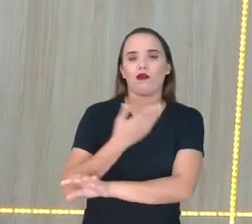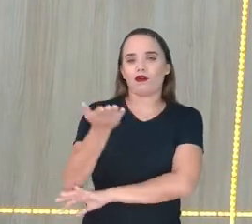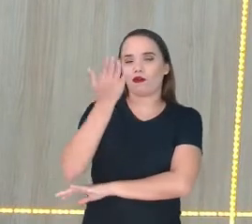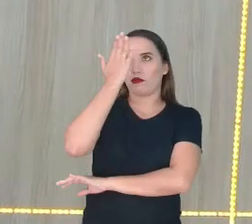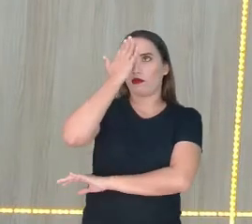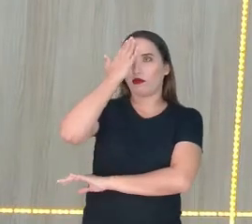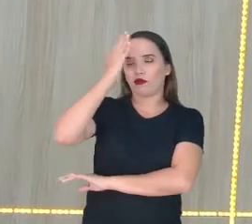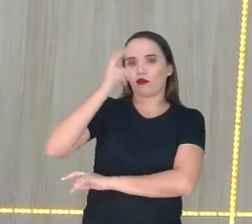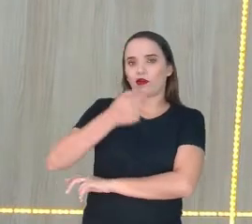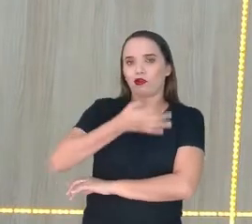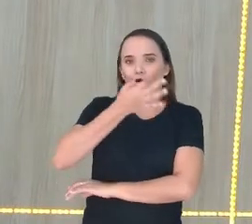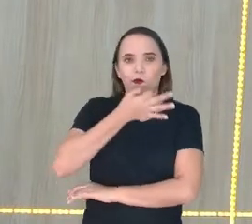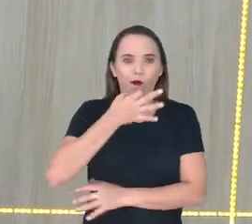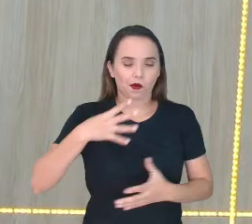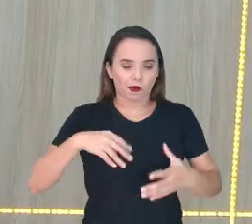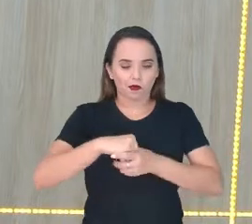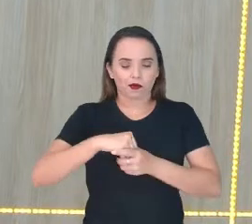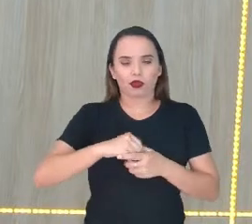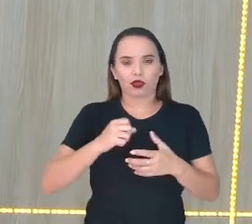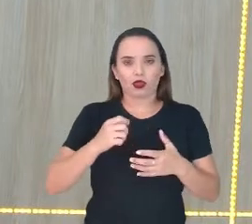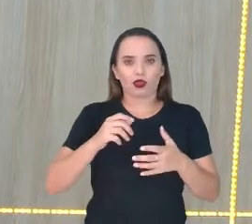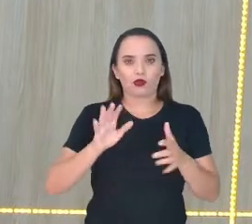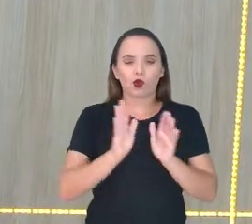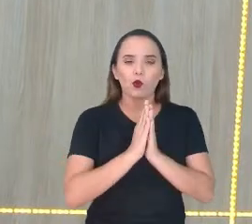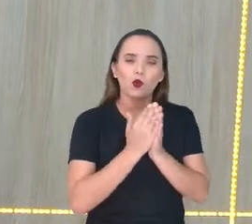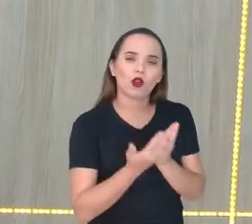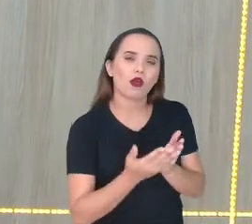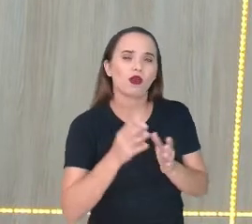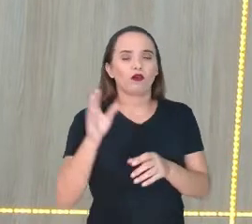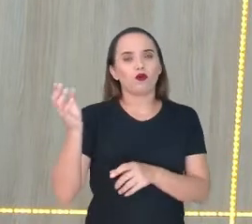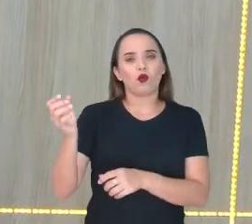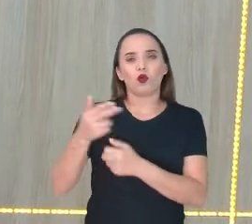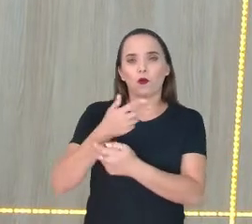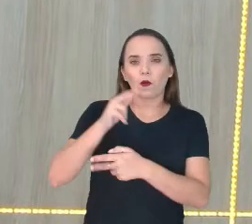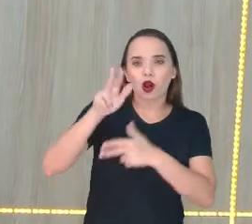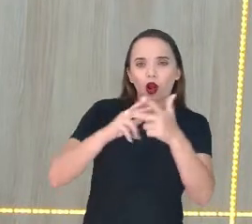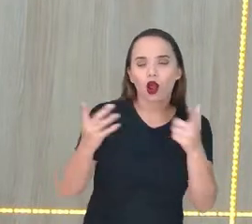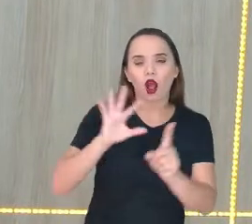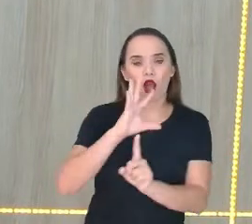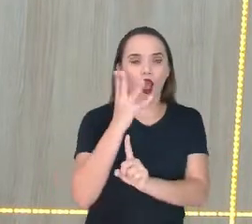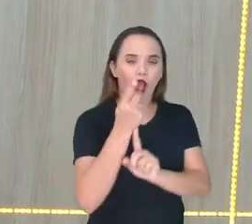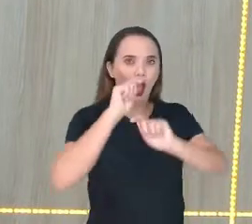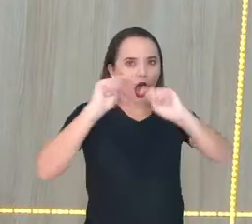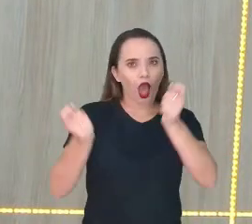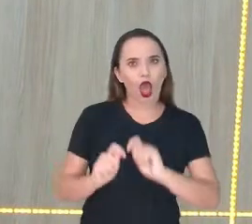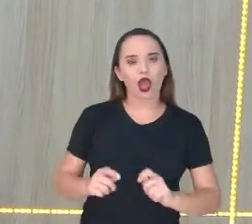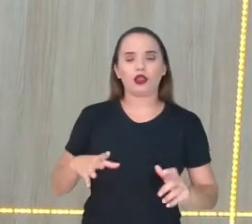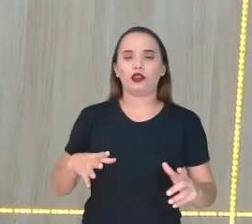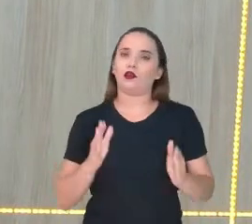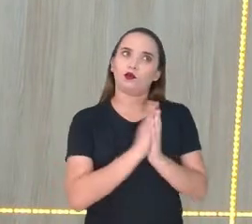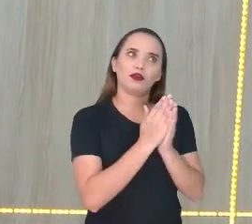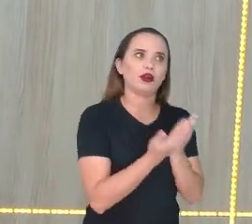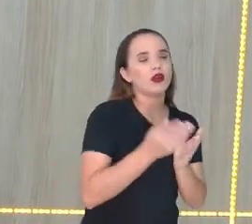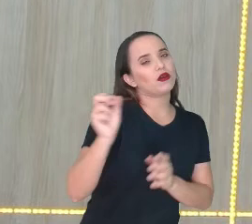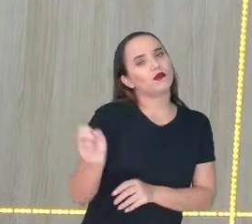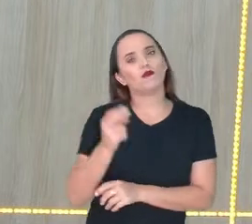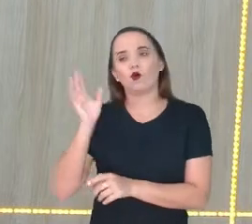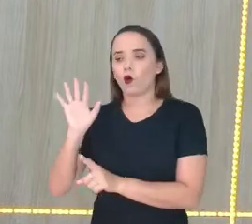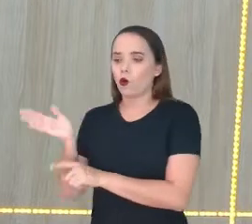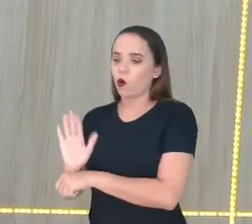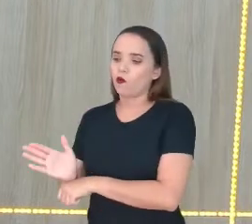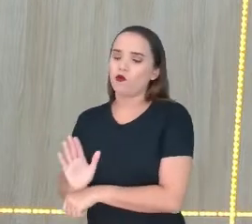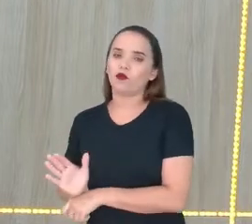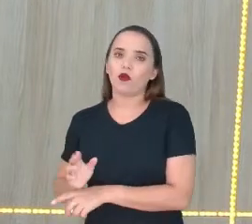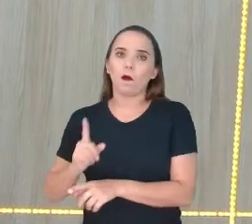o argumento de uma obra de arte, assim, de uma obra cinematográfica, de um livro e tal, é necessário que haja o quê? Uma